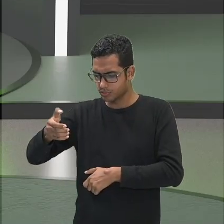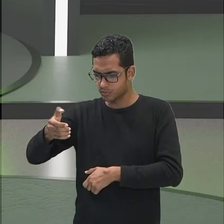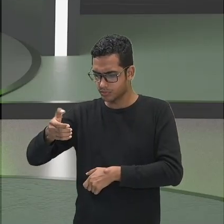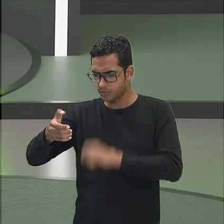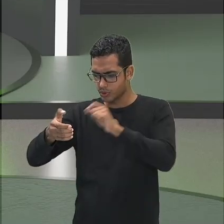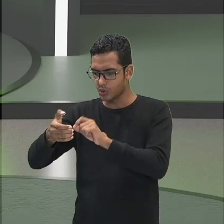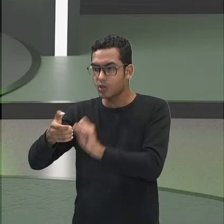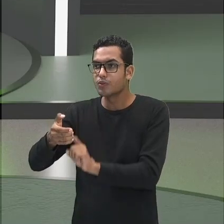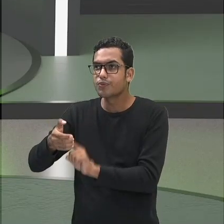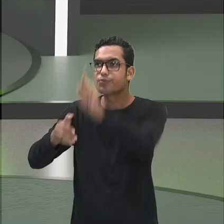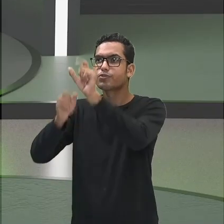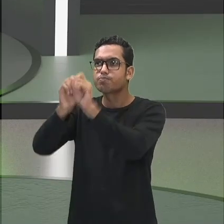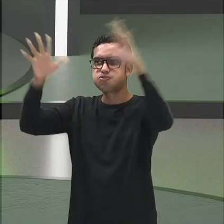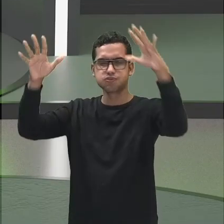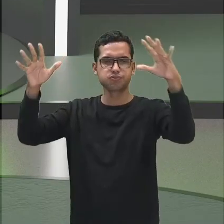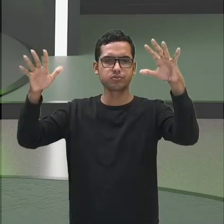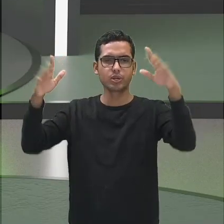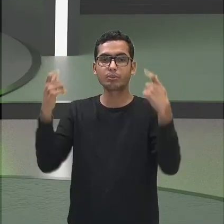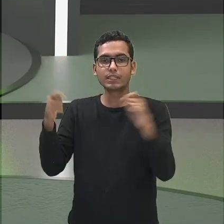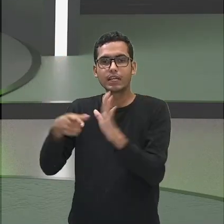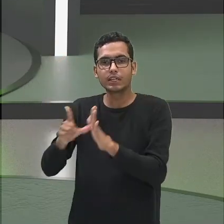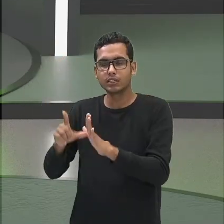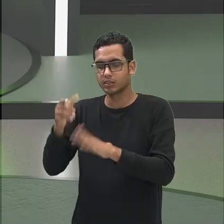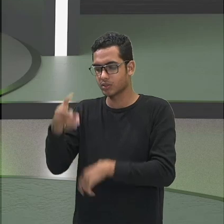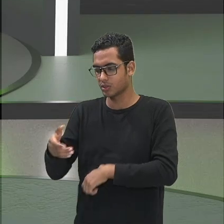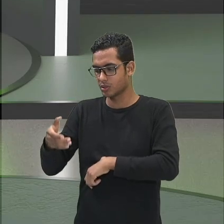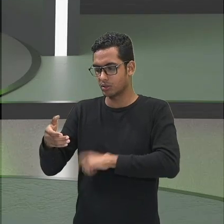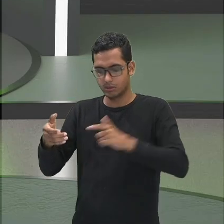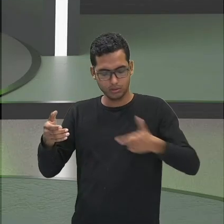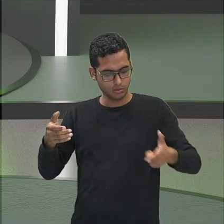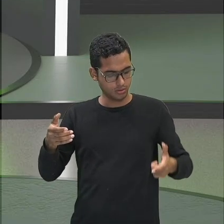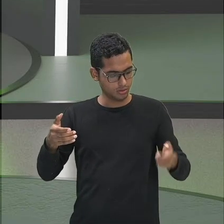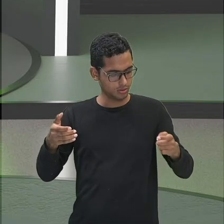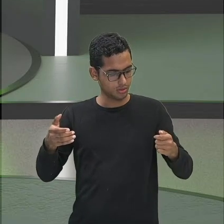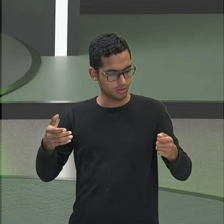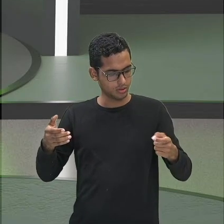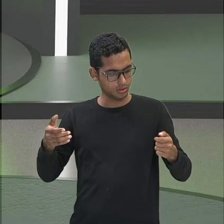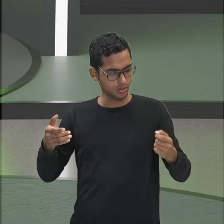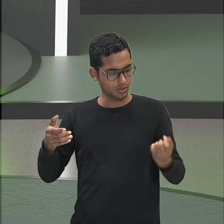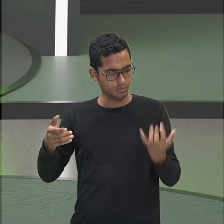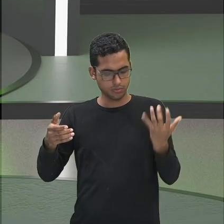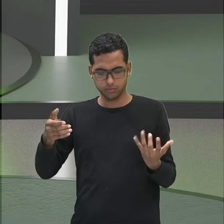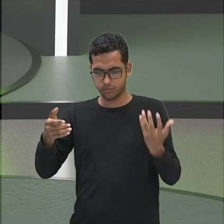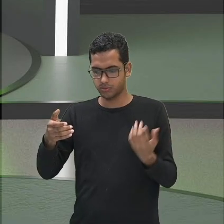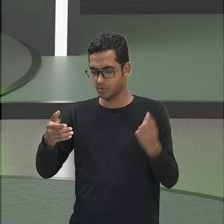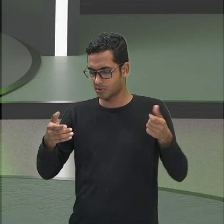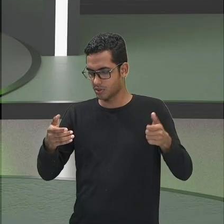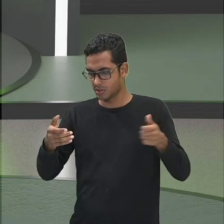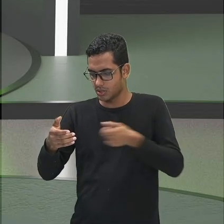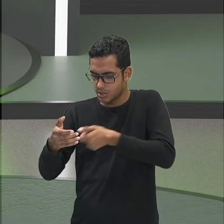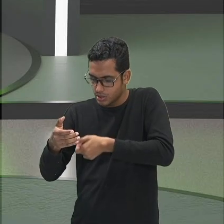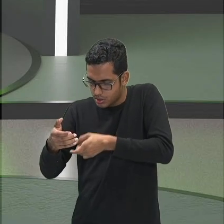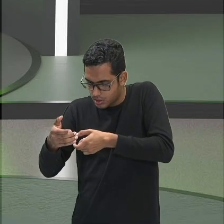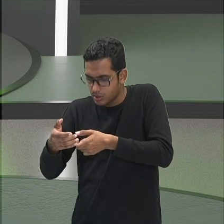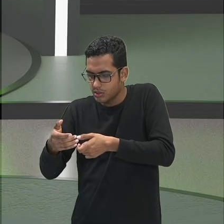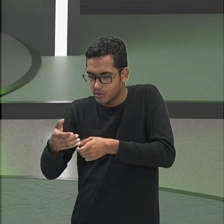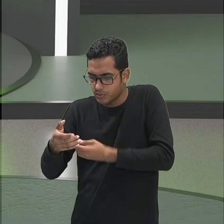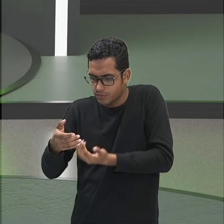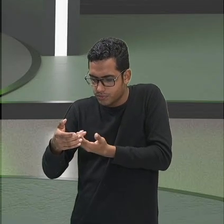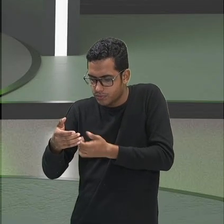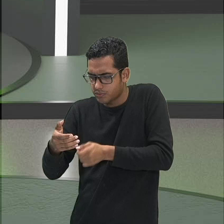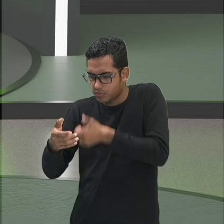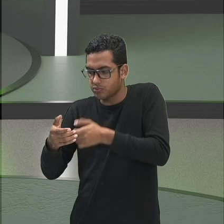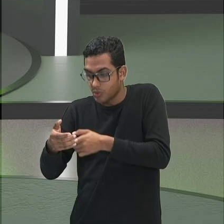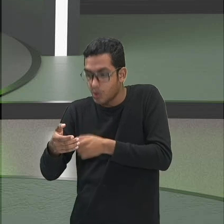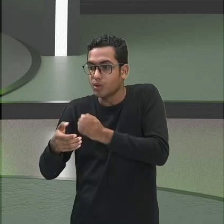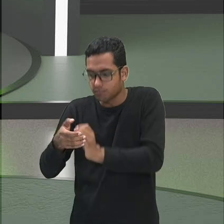E isso é chamado de energia de ativação, tá bom? O que é energia de ativação, né?